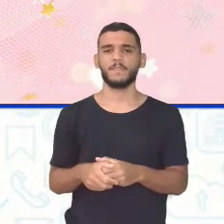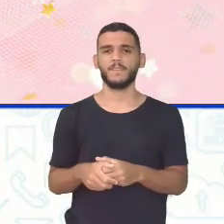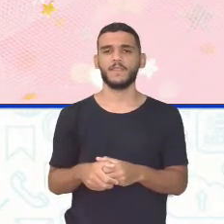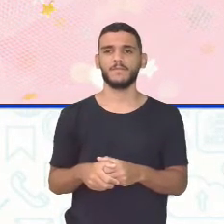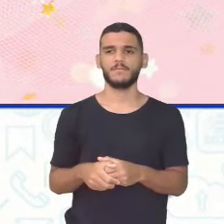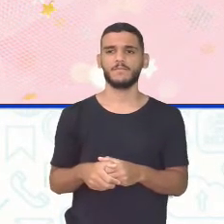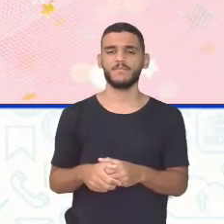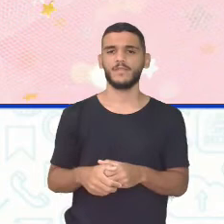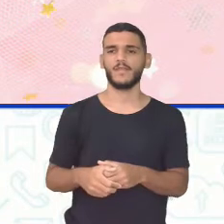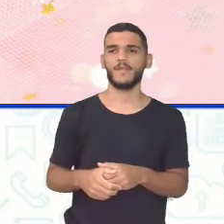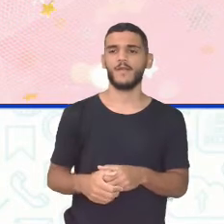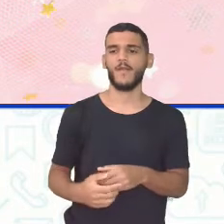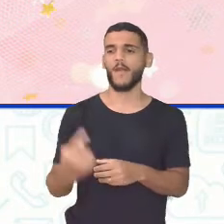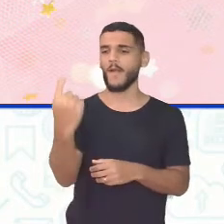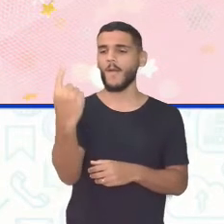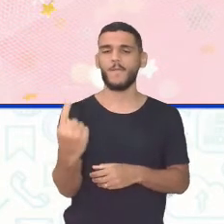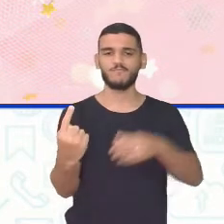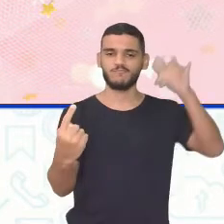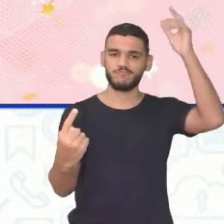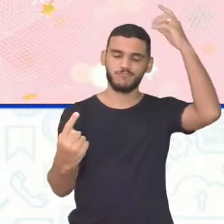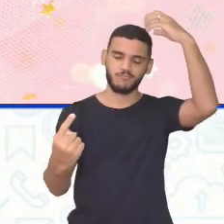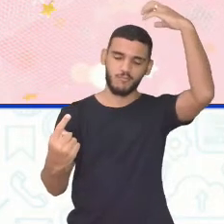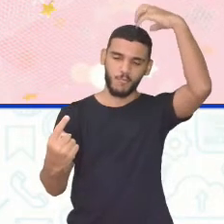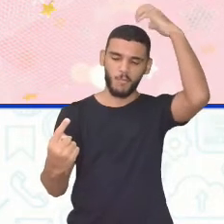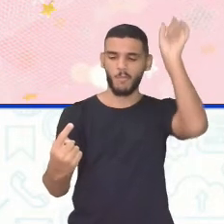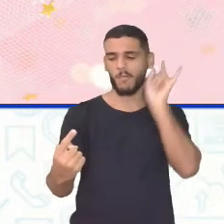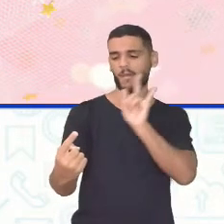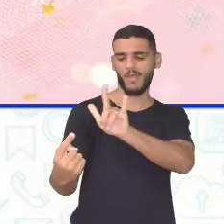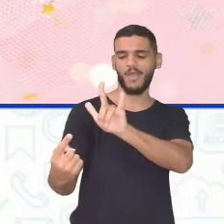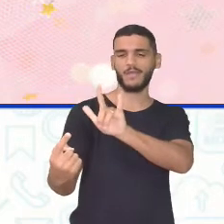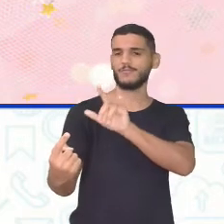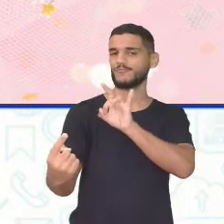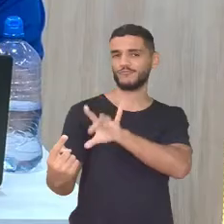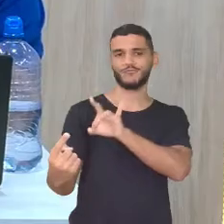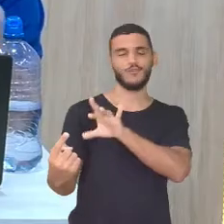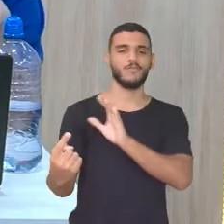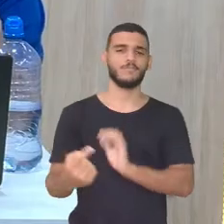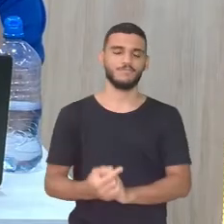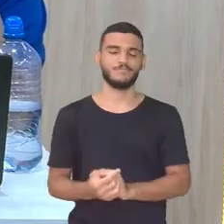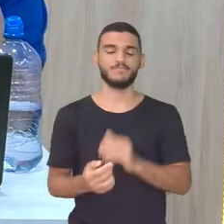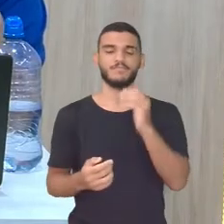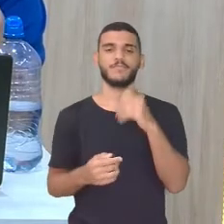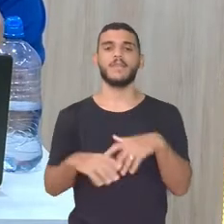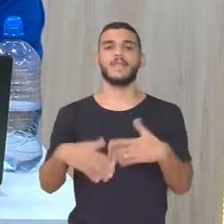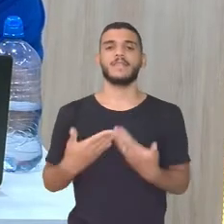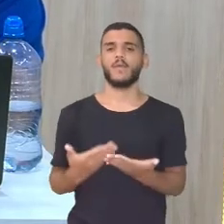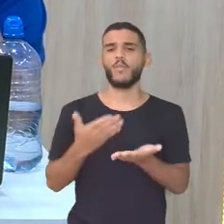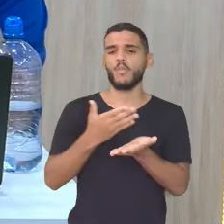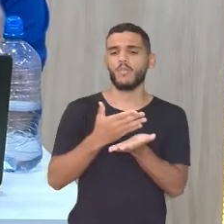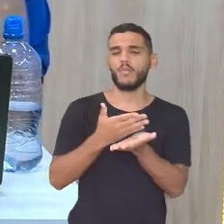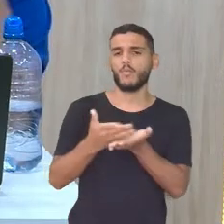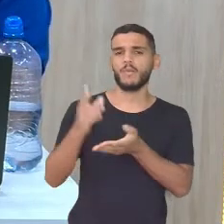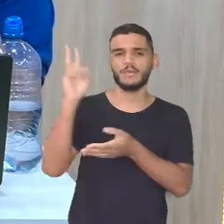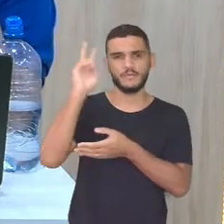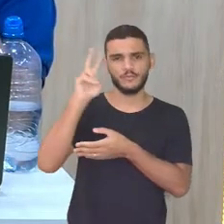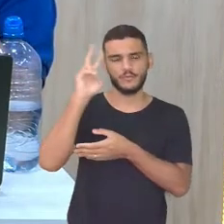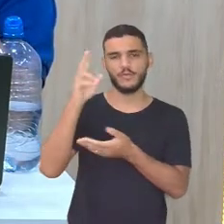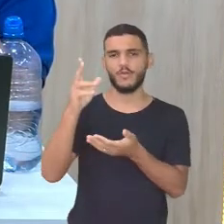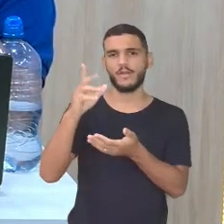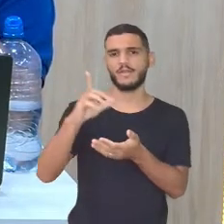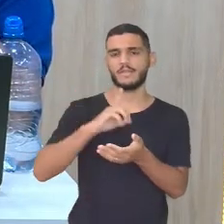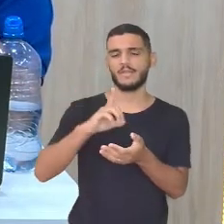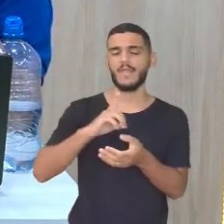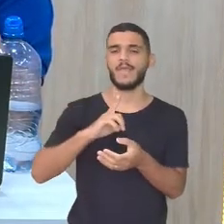o afeto era gigante, era imenso, né? Nesse começo, ela constrói as